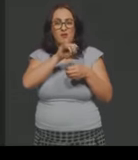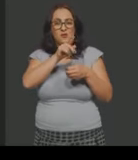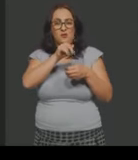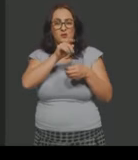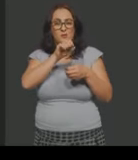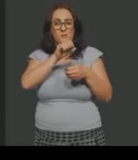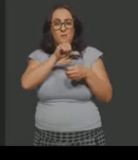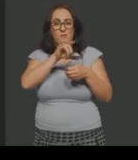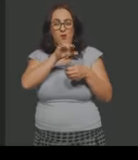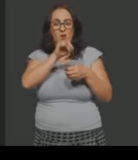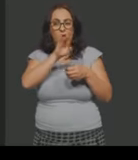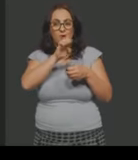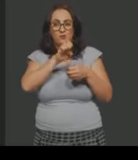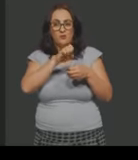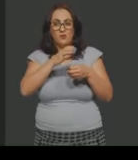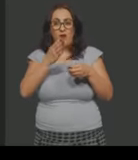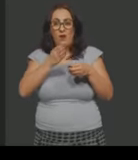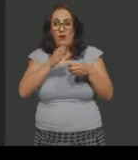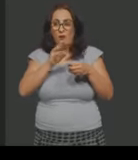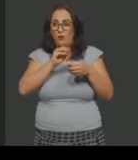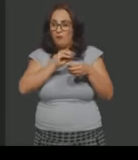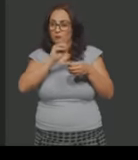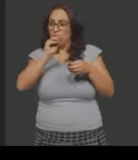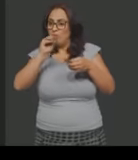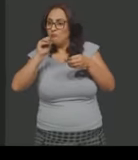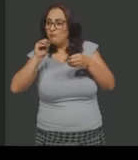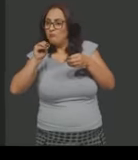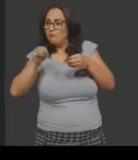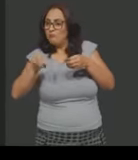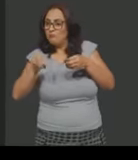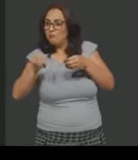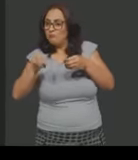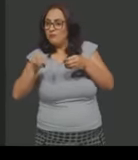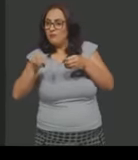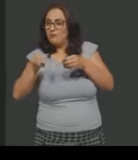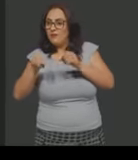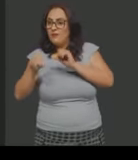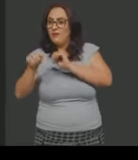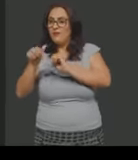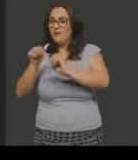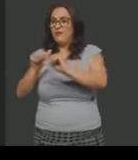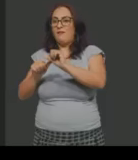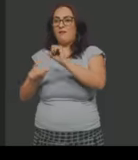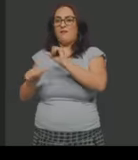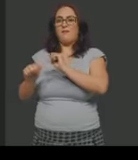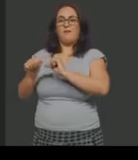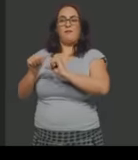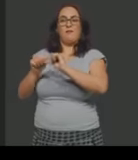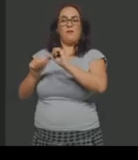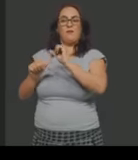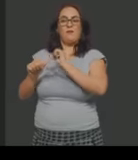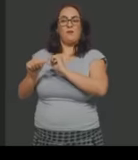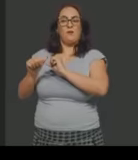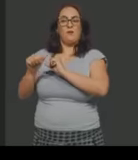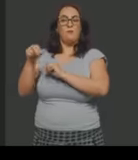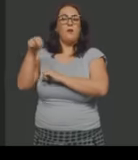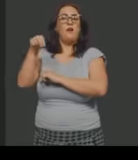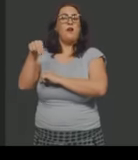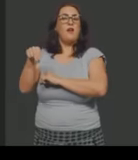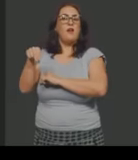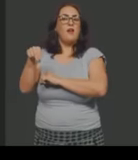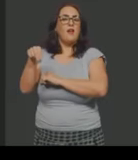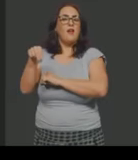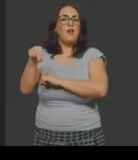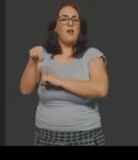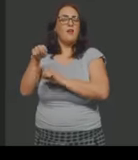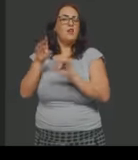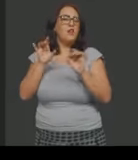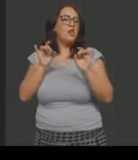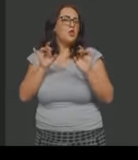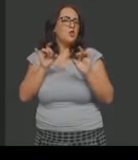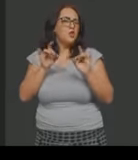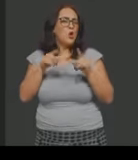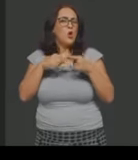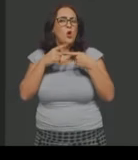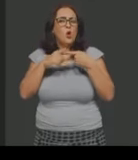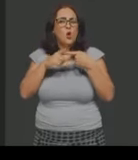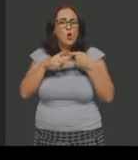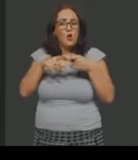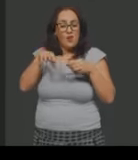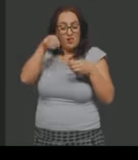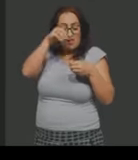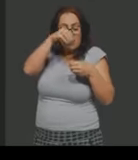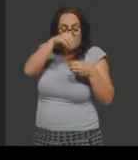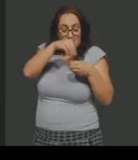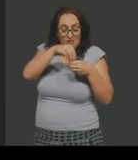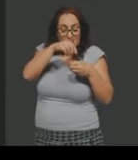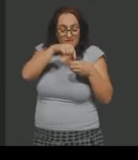ser haploide. O que era 2N passou a ser N. Se dentro do